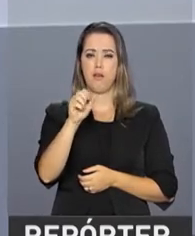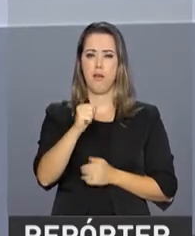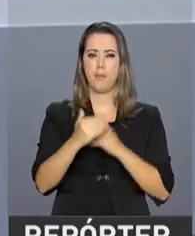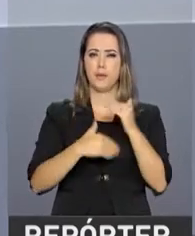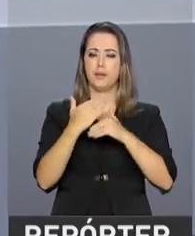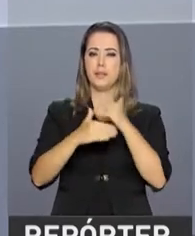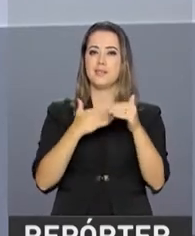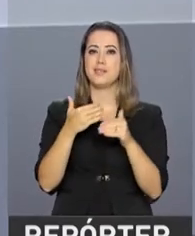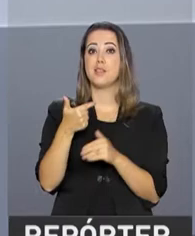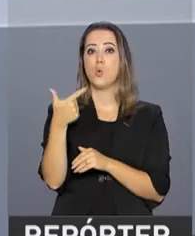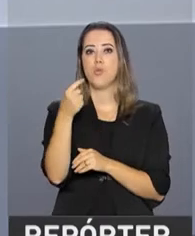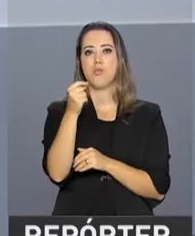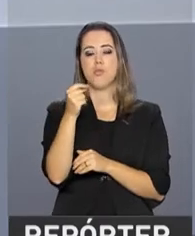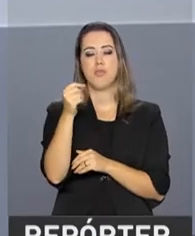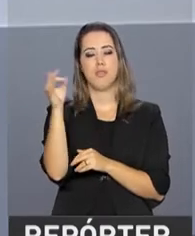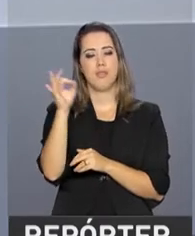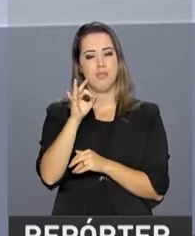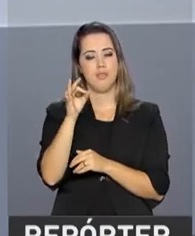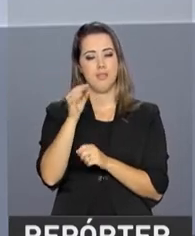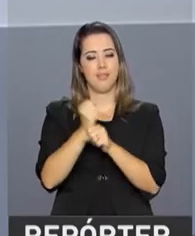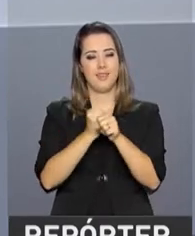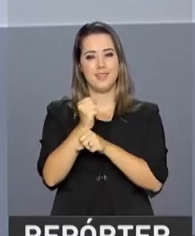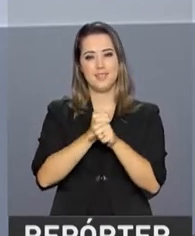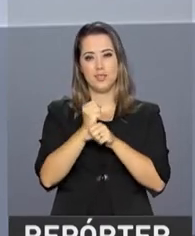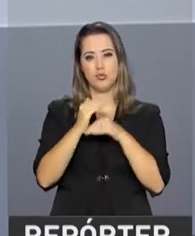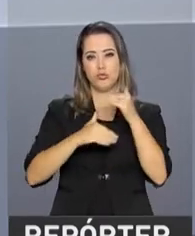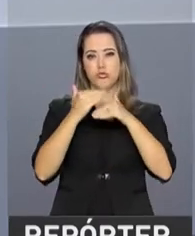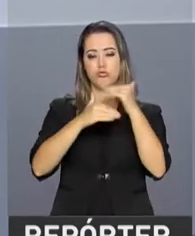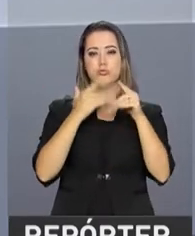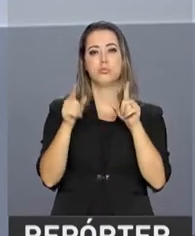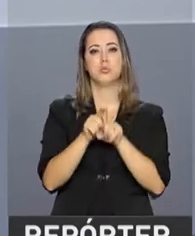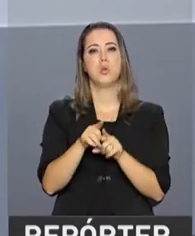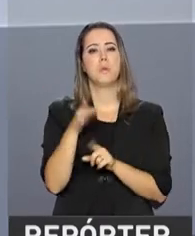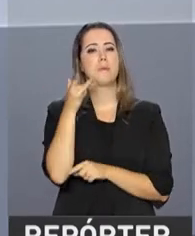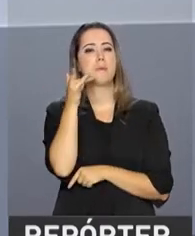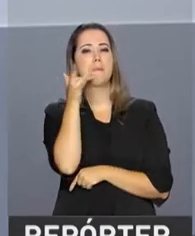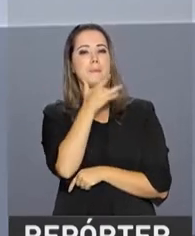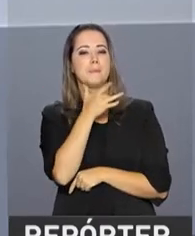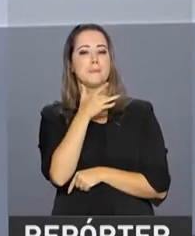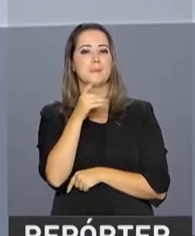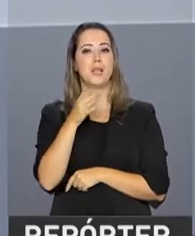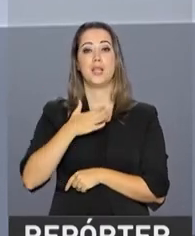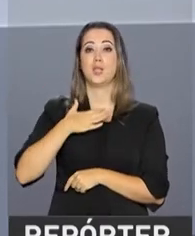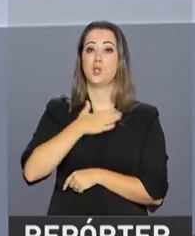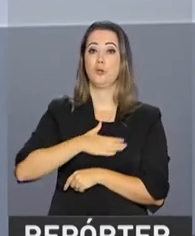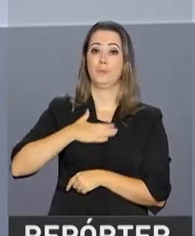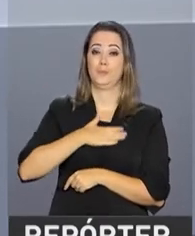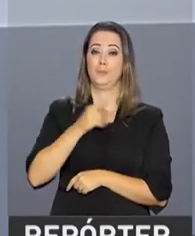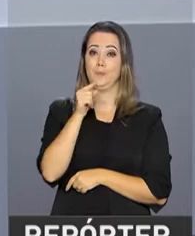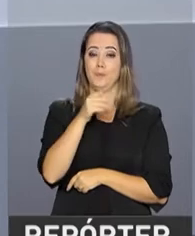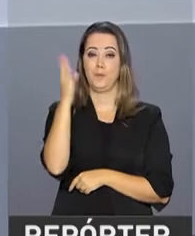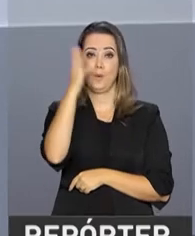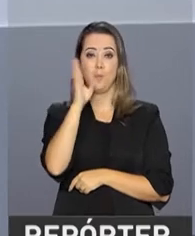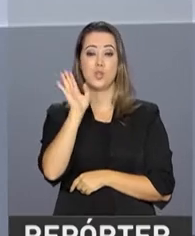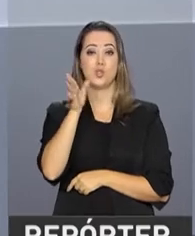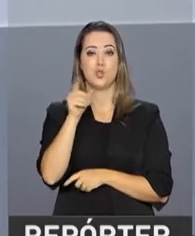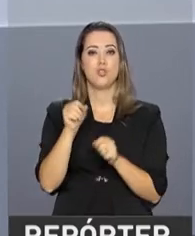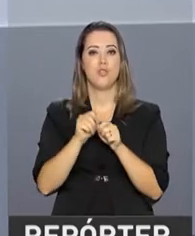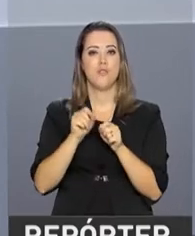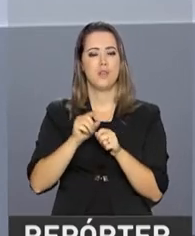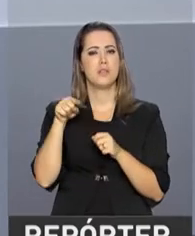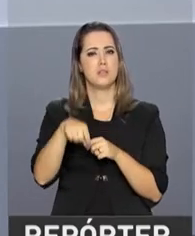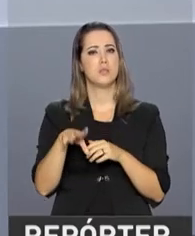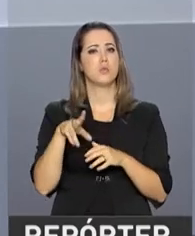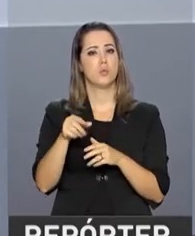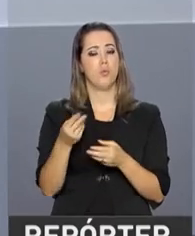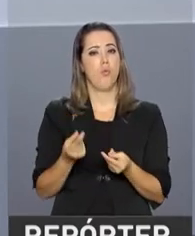peixe é simples e além de rico em nutrientes o sabor agradar o consumidor brasileiro o brasil já produz tilápia suficiente para abastecer